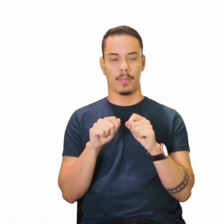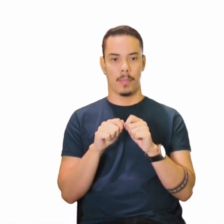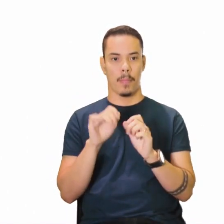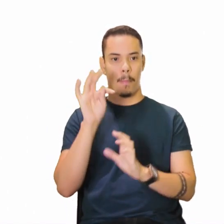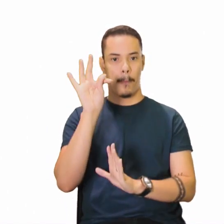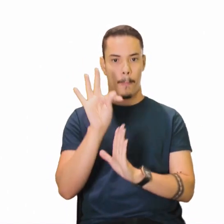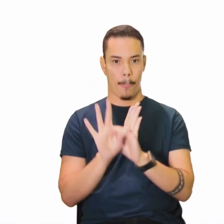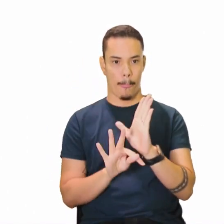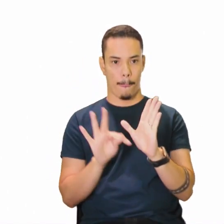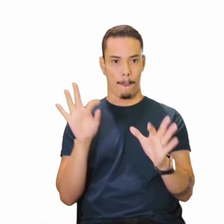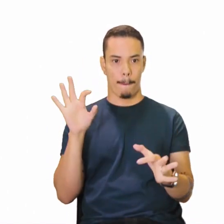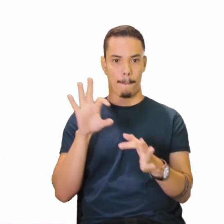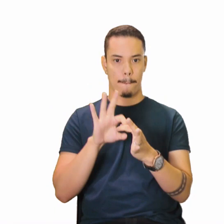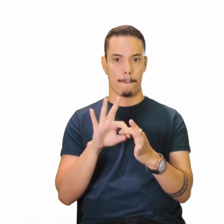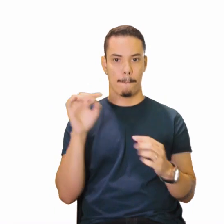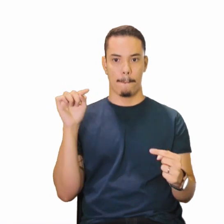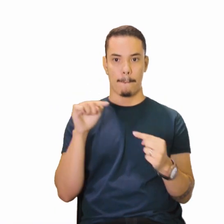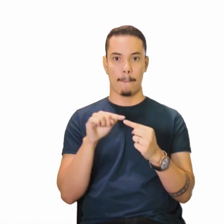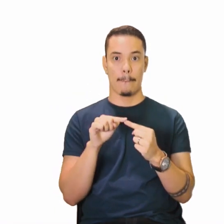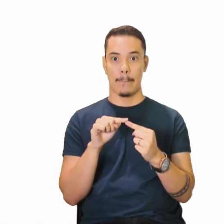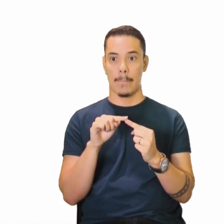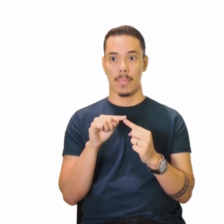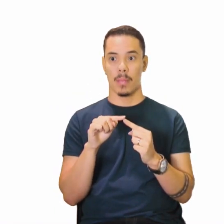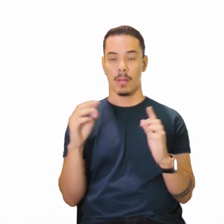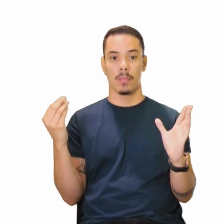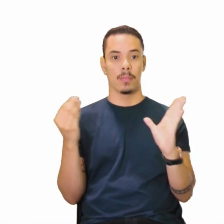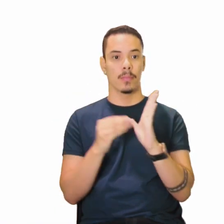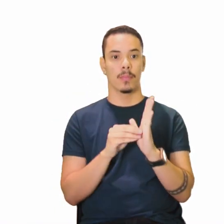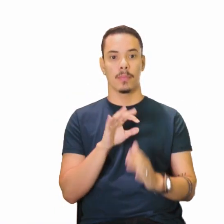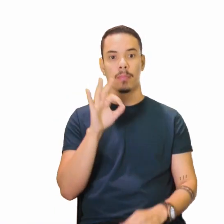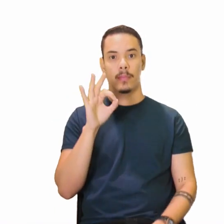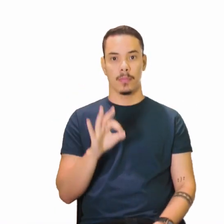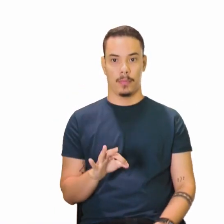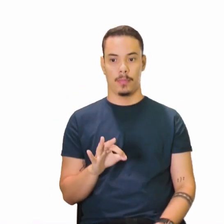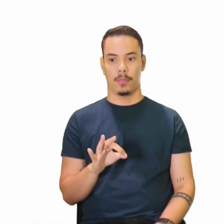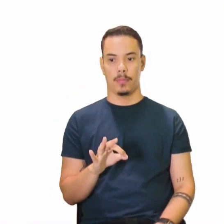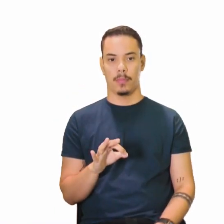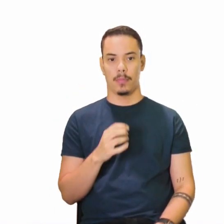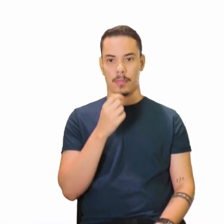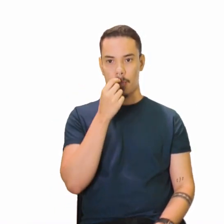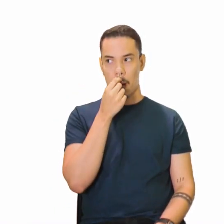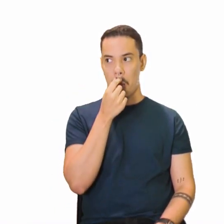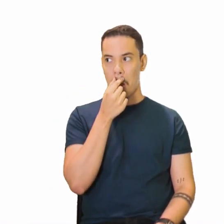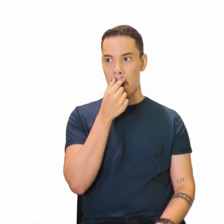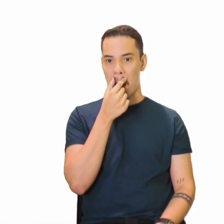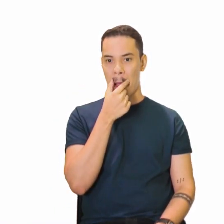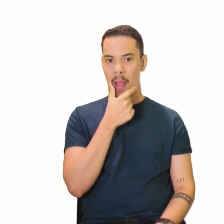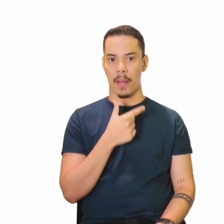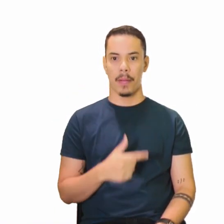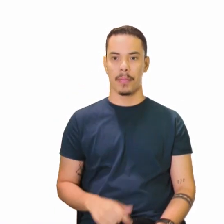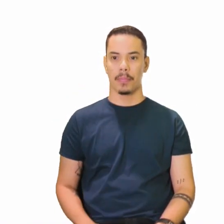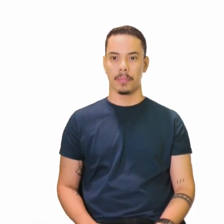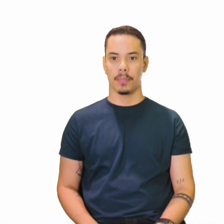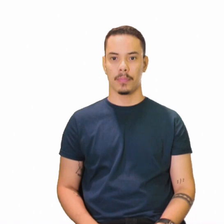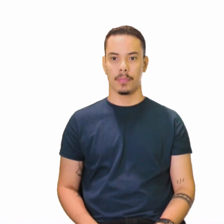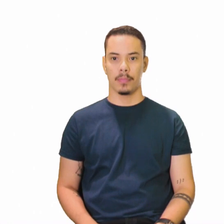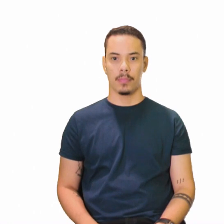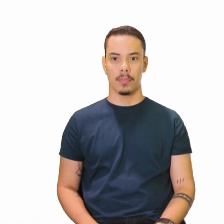do texto para chegar ao gabarito, certo? Em que você vai analisar esse termo em